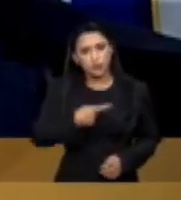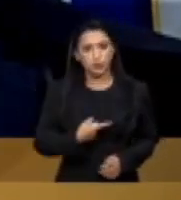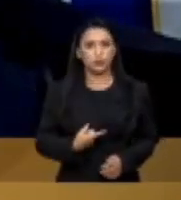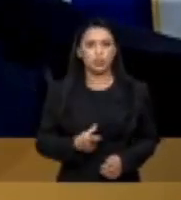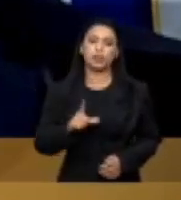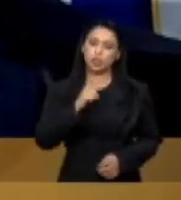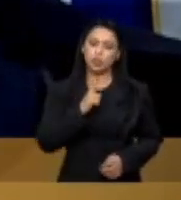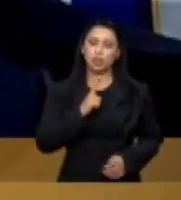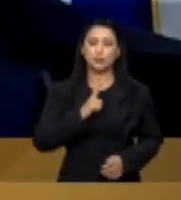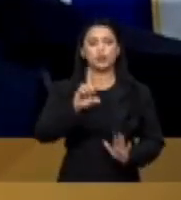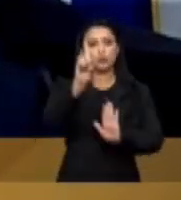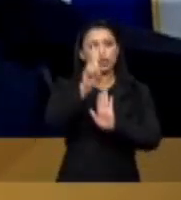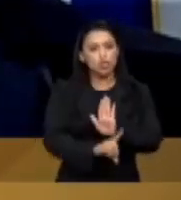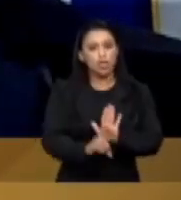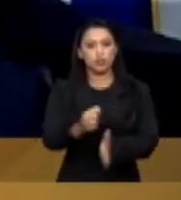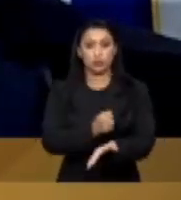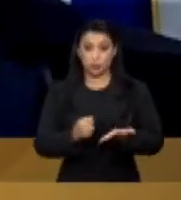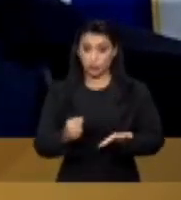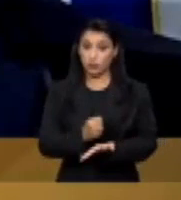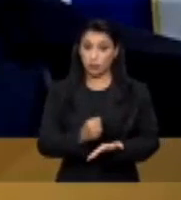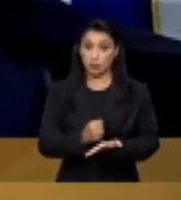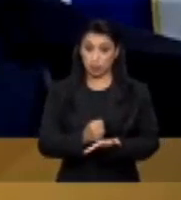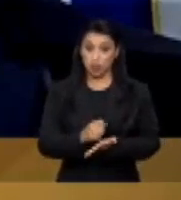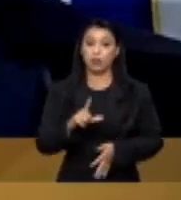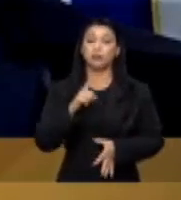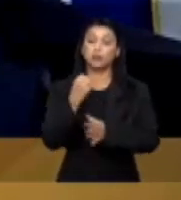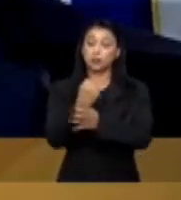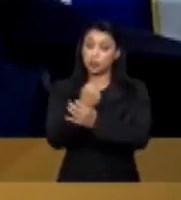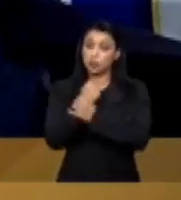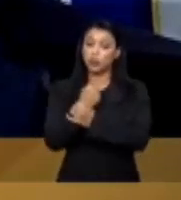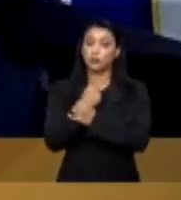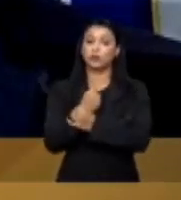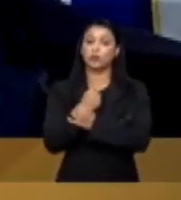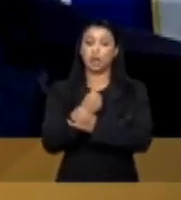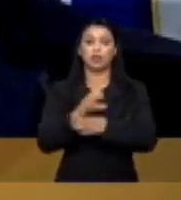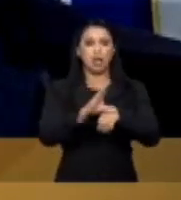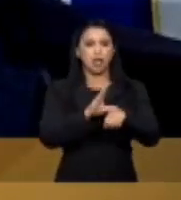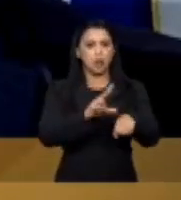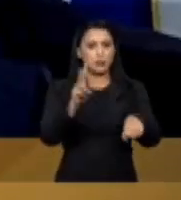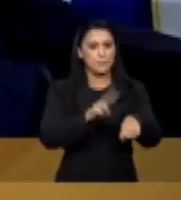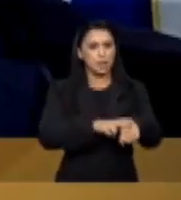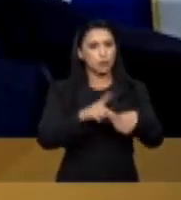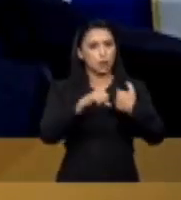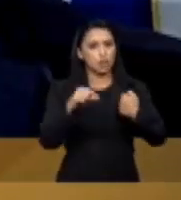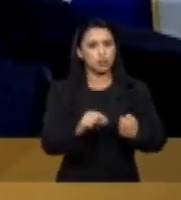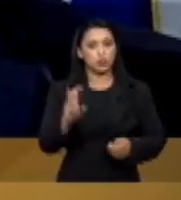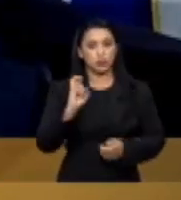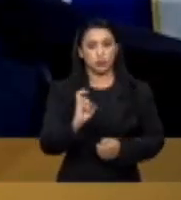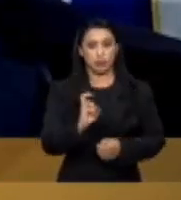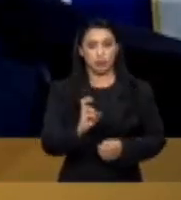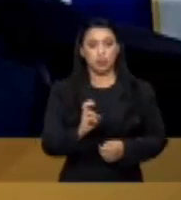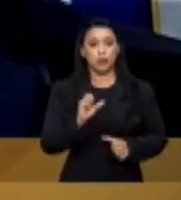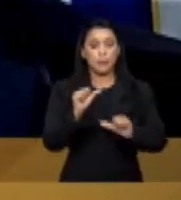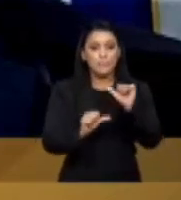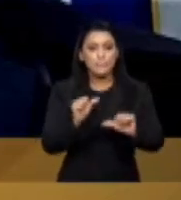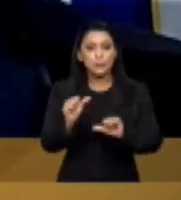direitos fundamentais assegurados em cláusulas pétreas do artigo 5º, alterados,